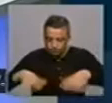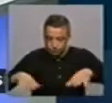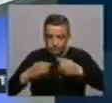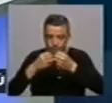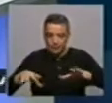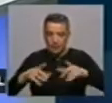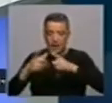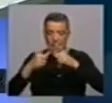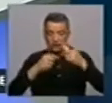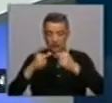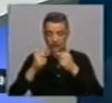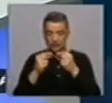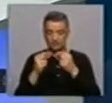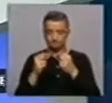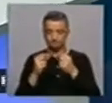das